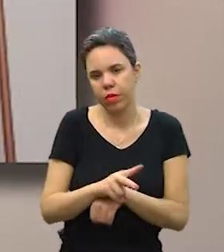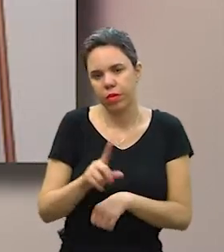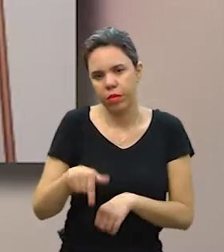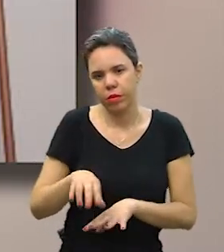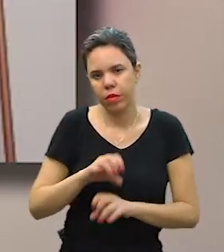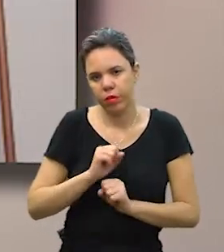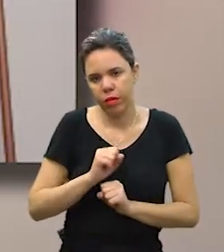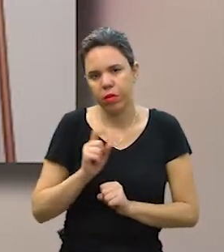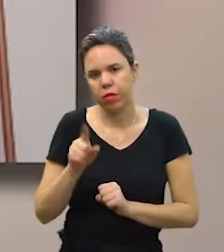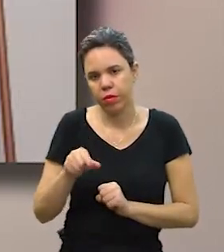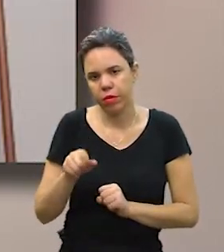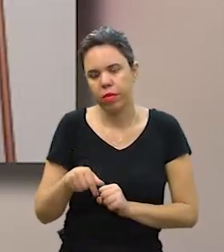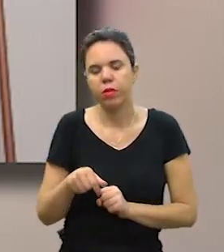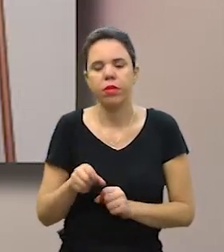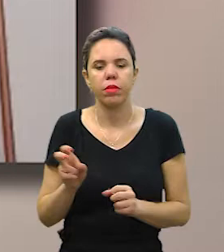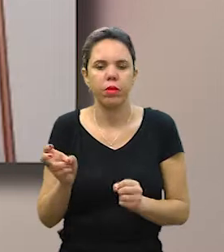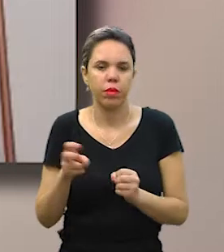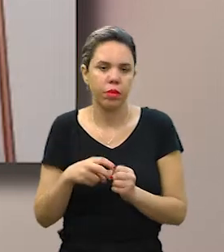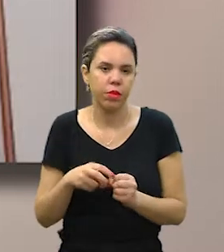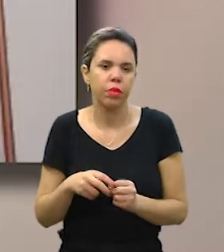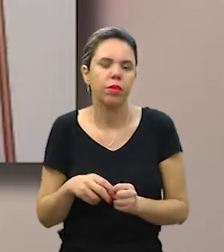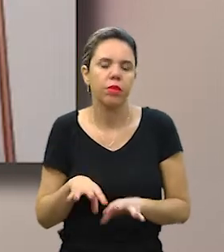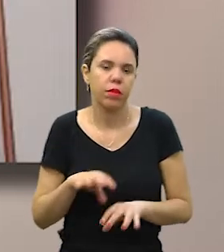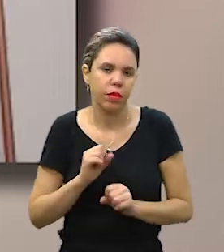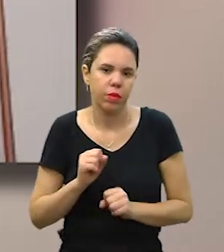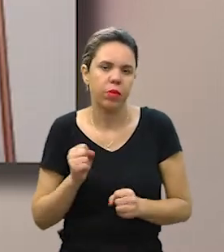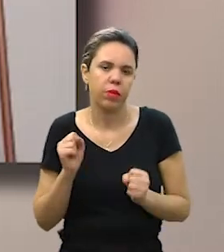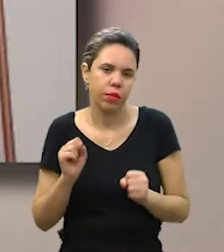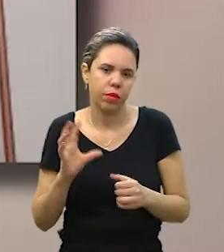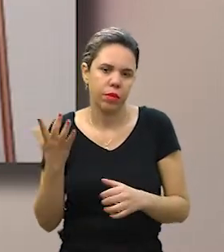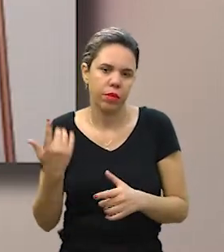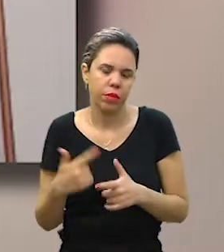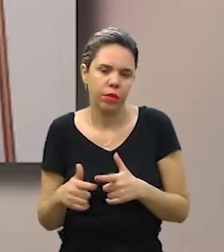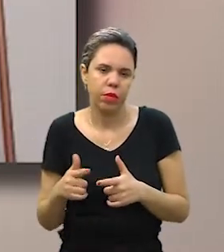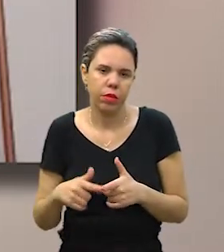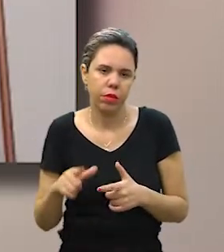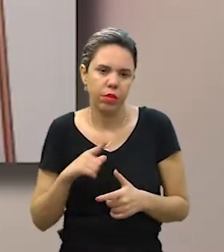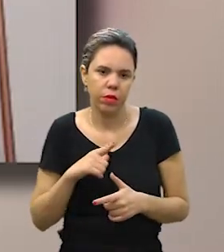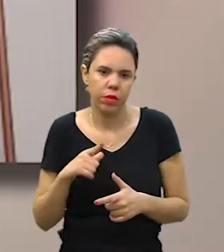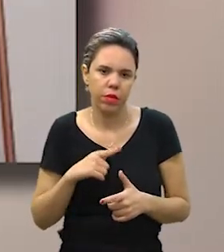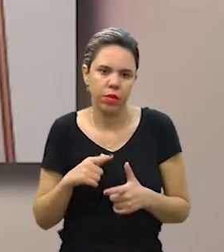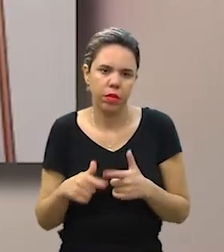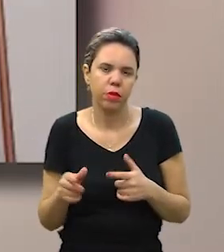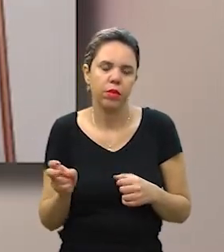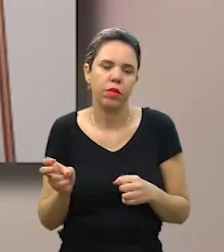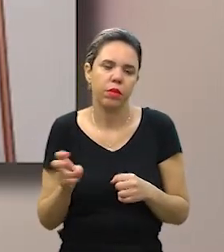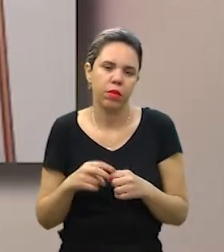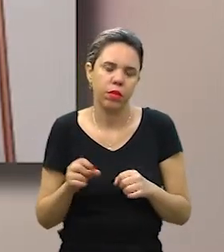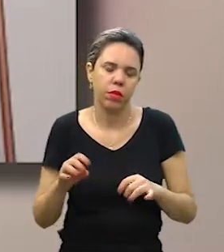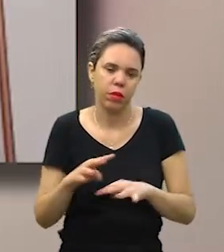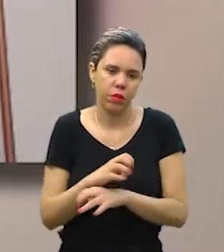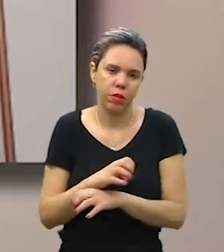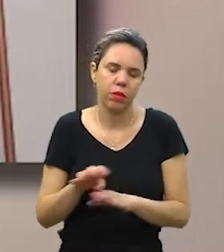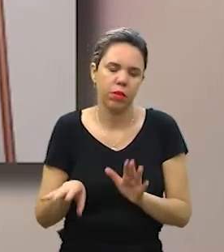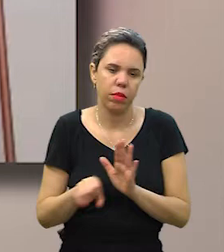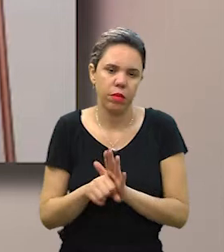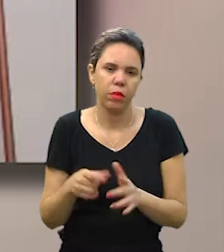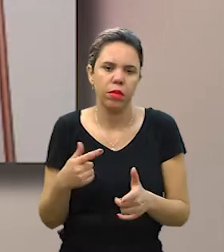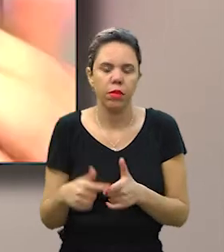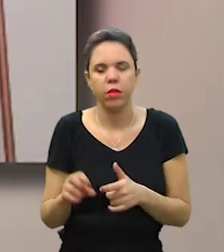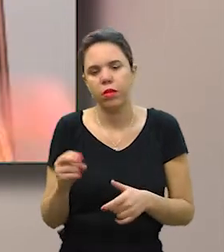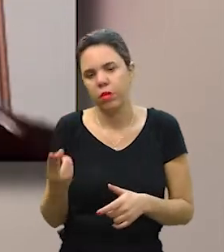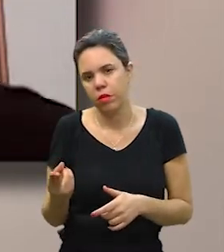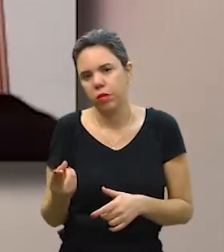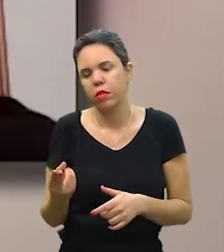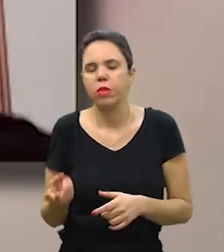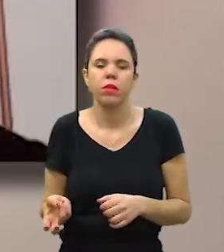elas são virais, tá? Pode sim ter as infecções bacterianas, ou até